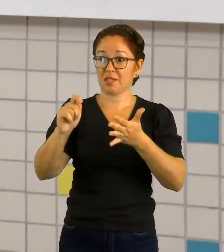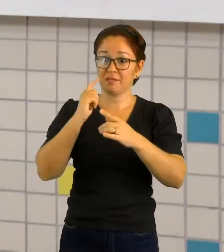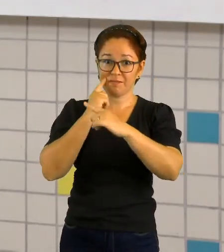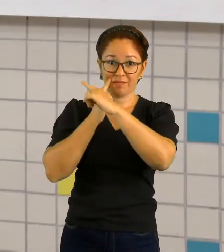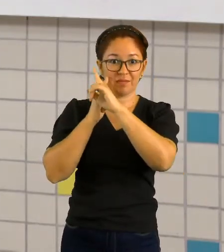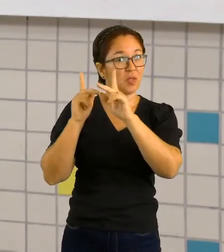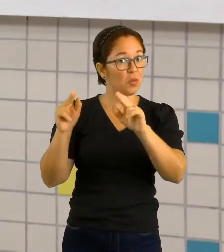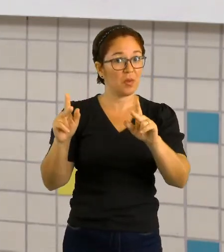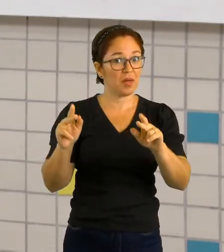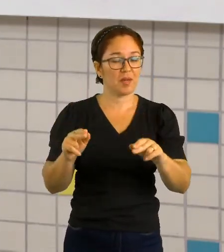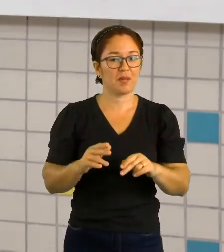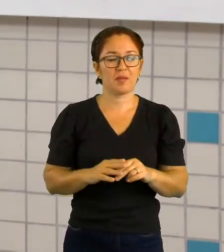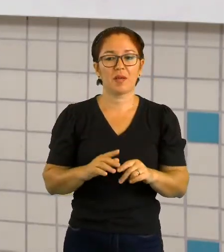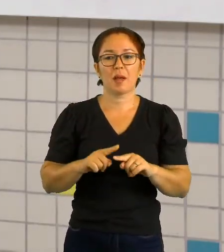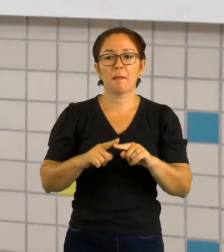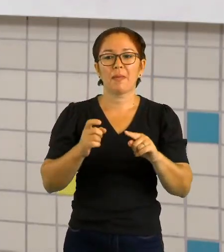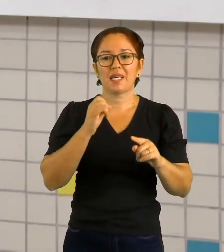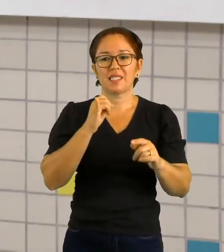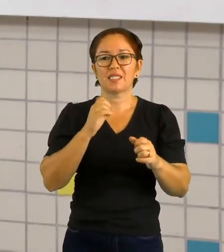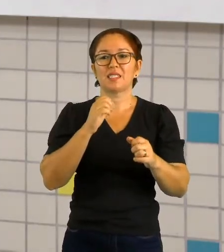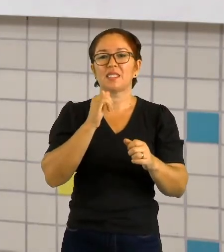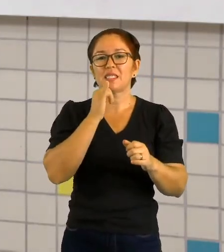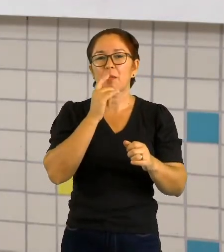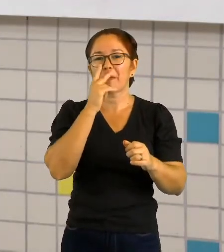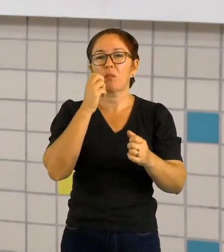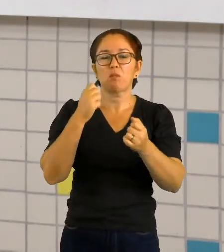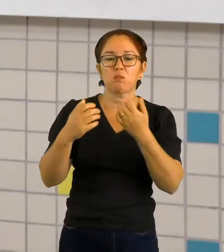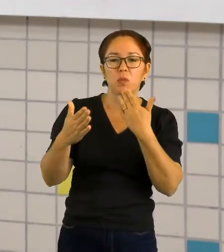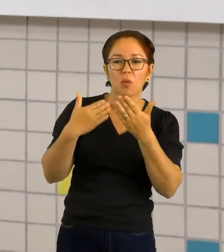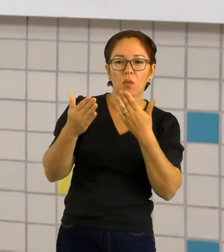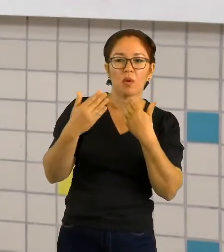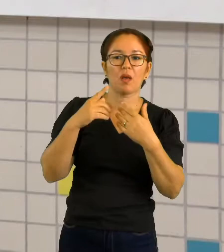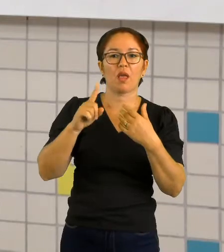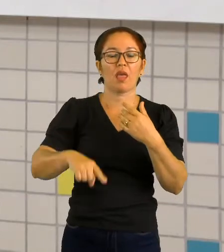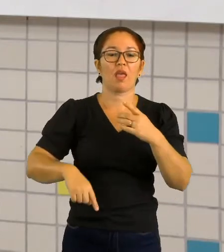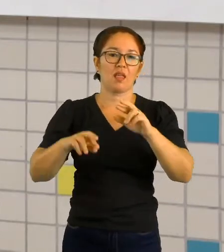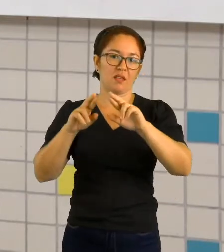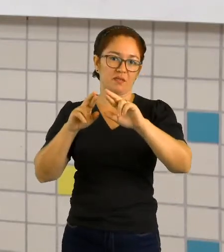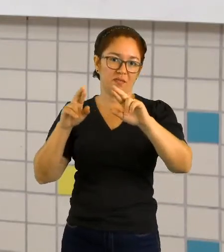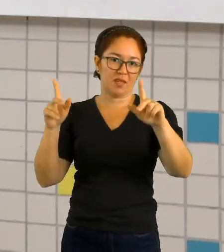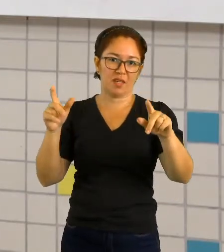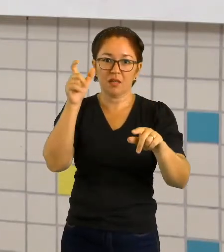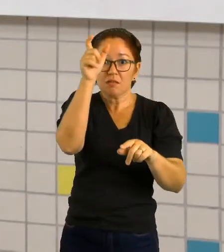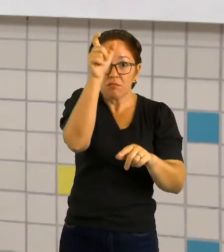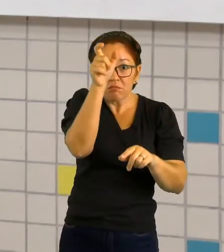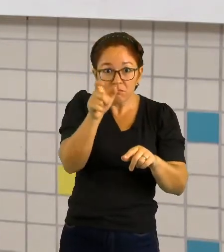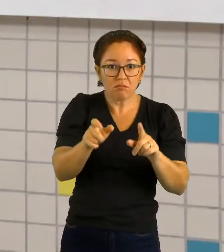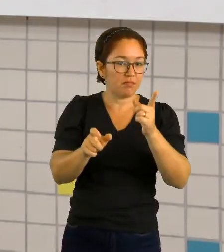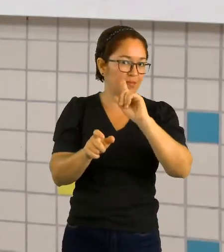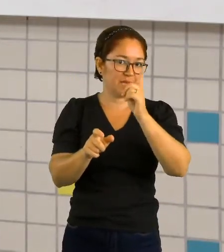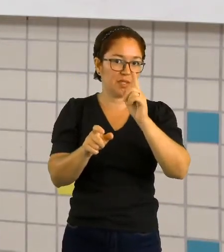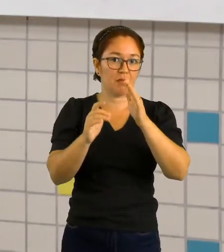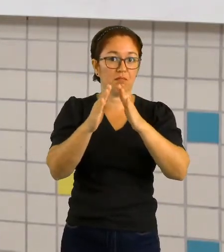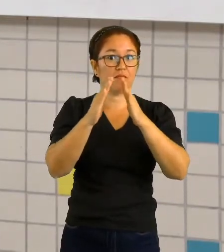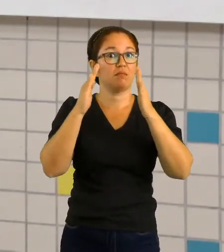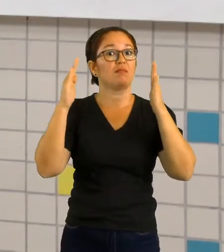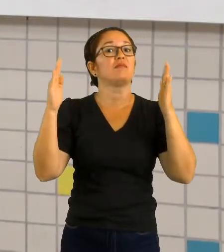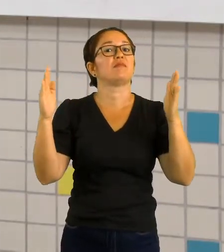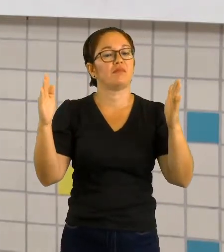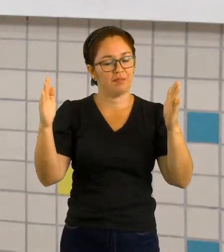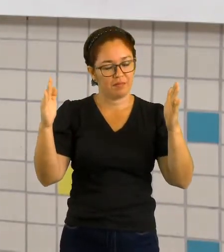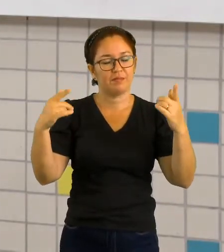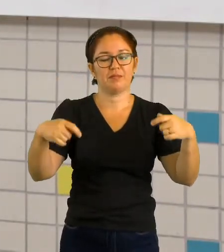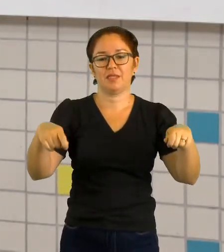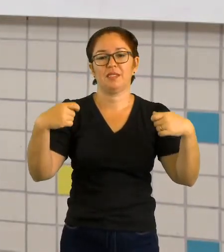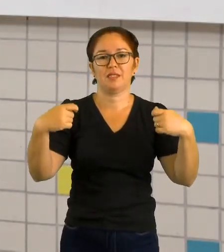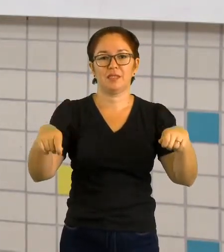um texto em prosa, eu não posso ter o meu caderno de língua portuguesa escrito dessa forma. Eu tenho que